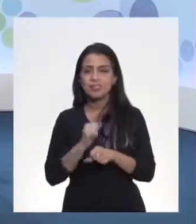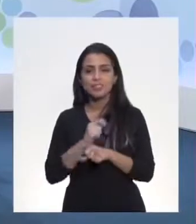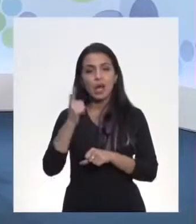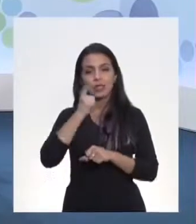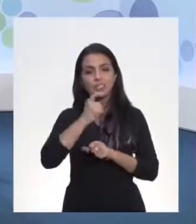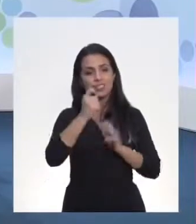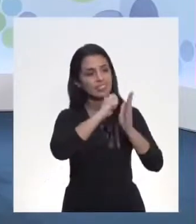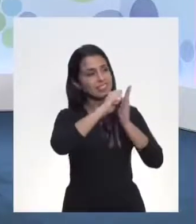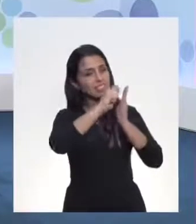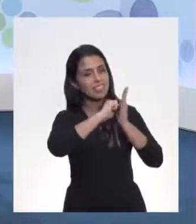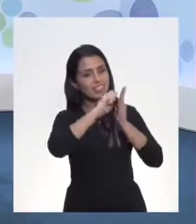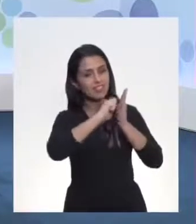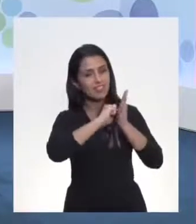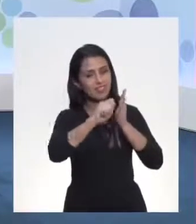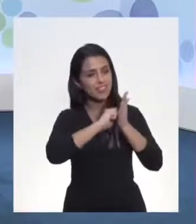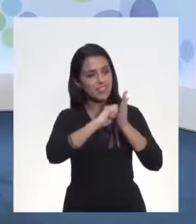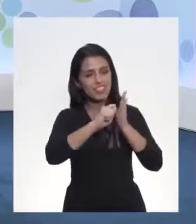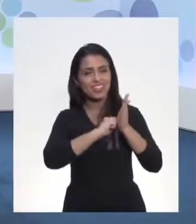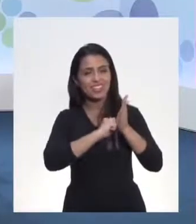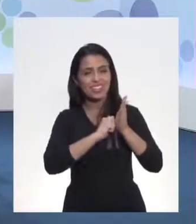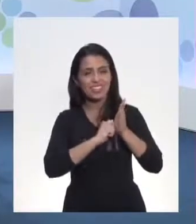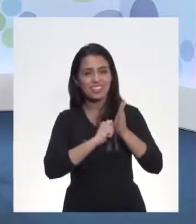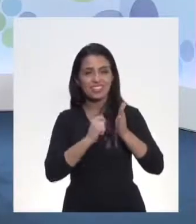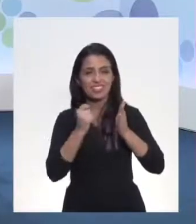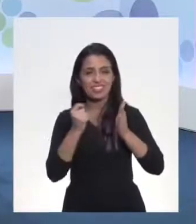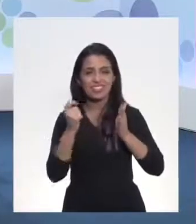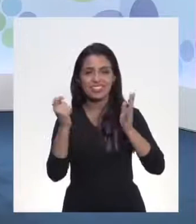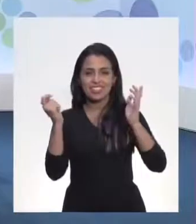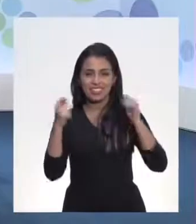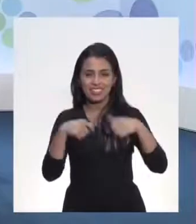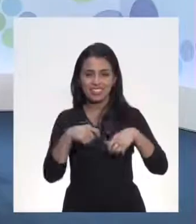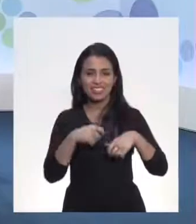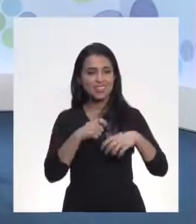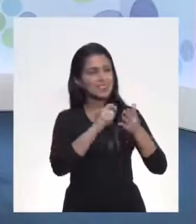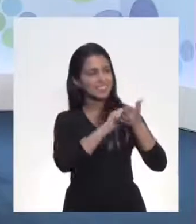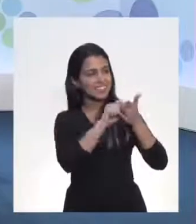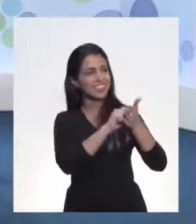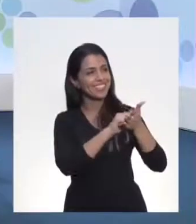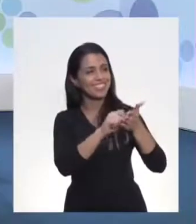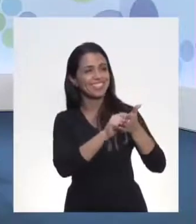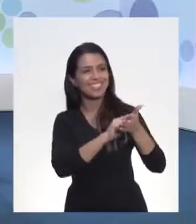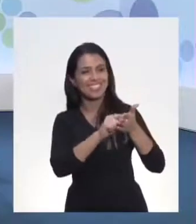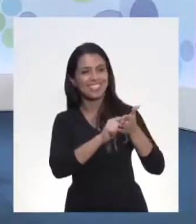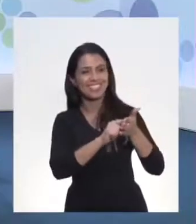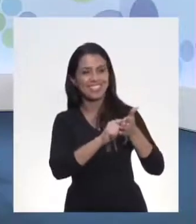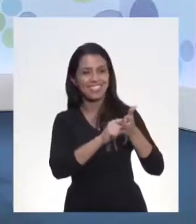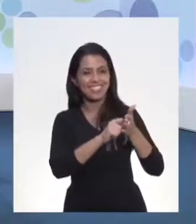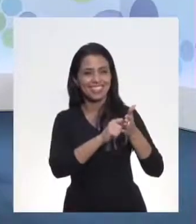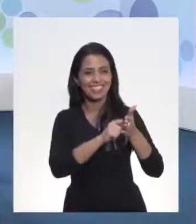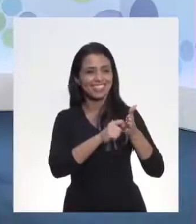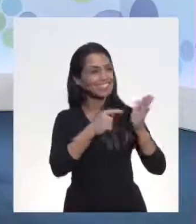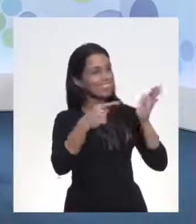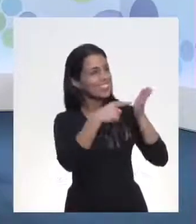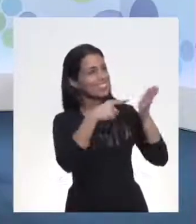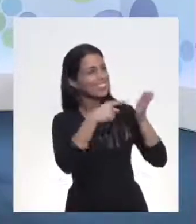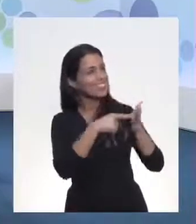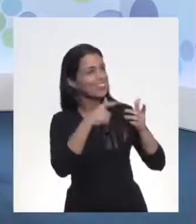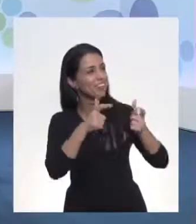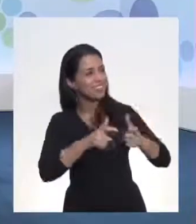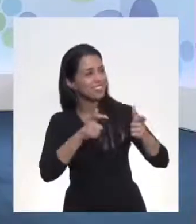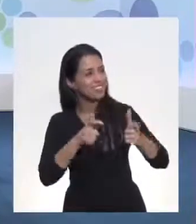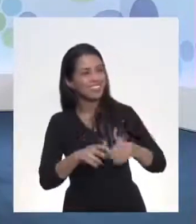fala. Não dá para É tudo escrever, ao né? Em vivo, cima? gente, Dá não para escrever em acredito. cima? Dá? Dá pra Eu tenho escrever que em apertar. cima? Ah, aqui no cantinho. Peraí.